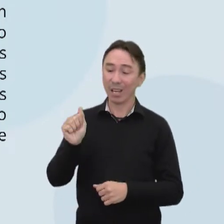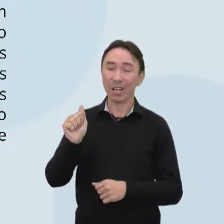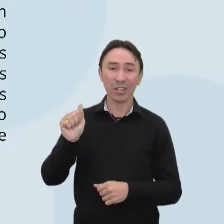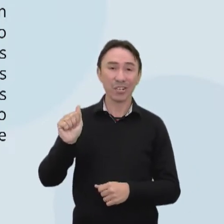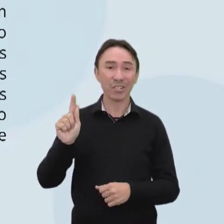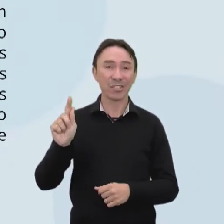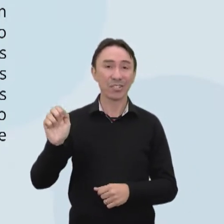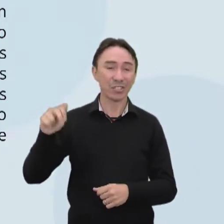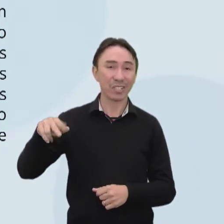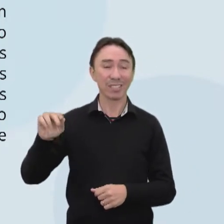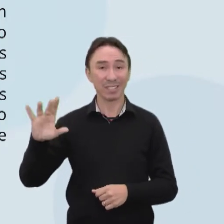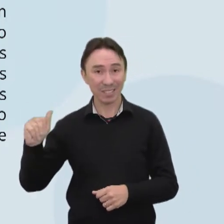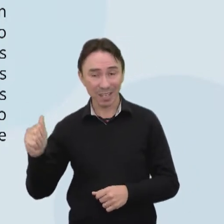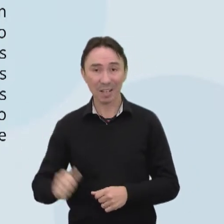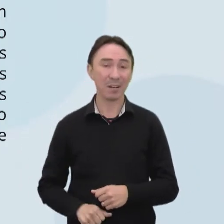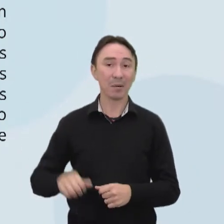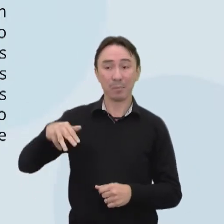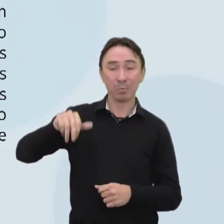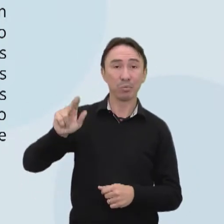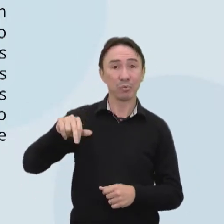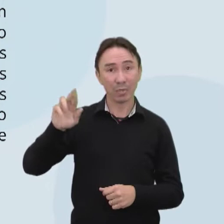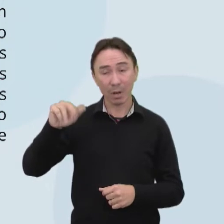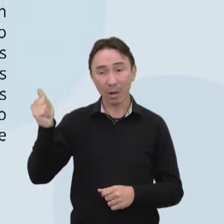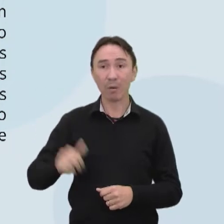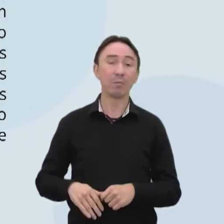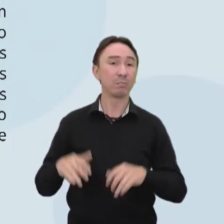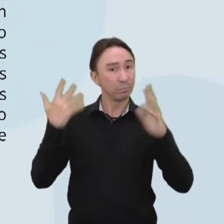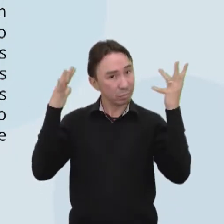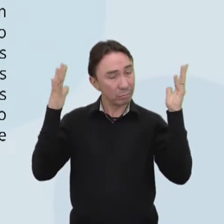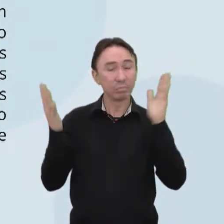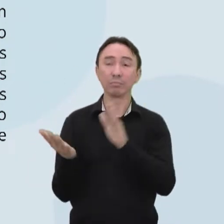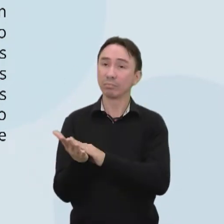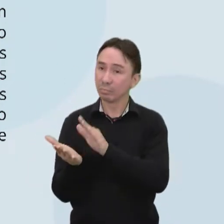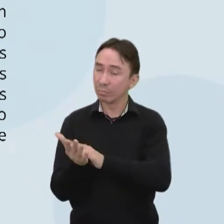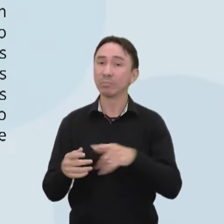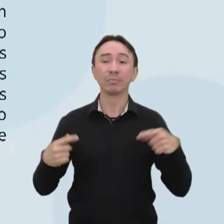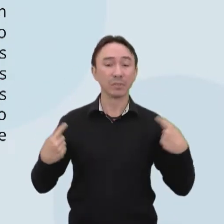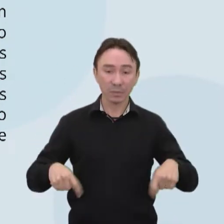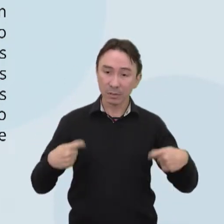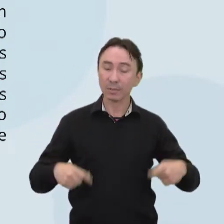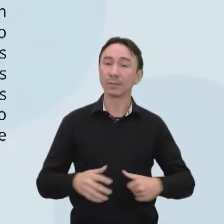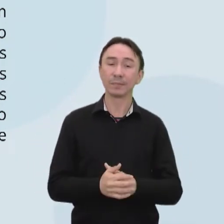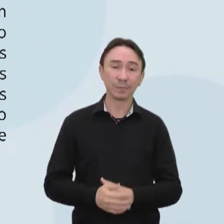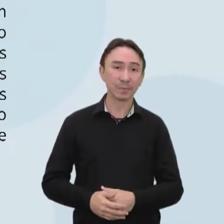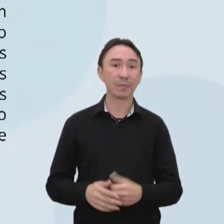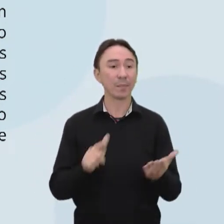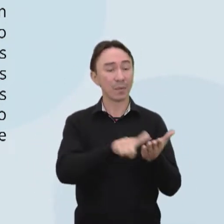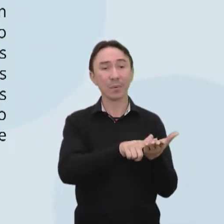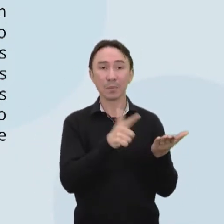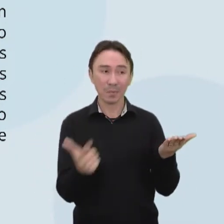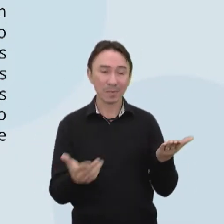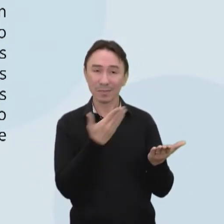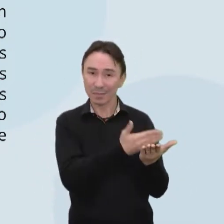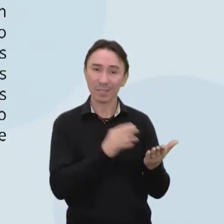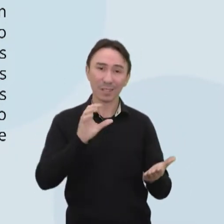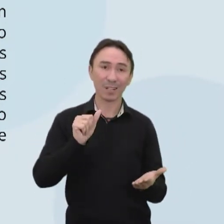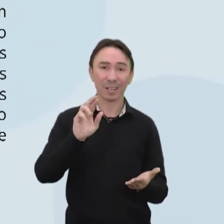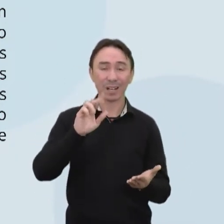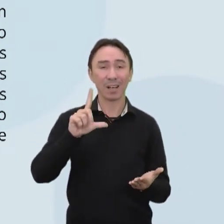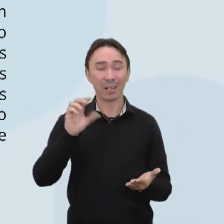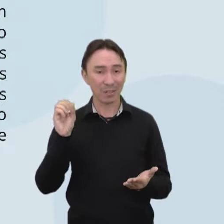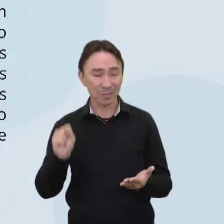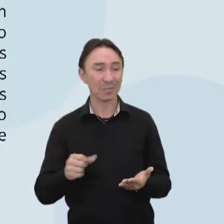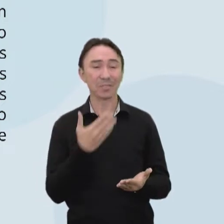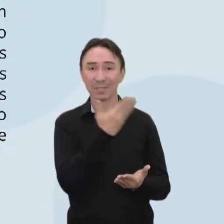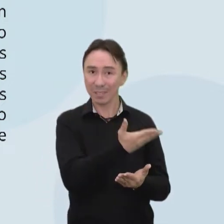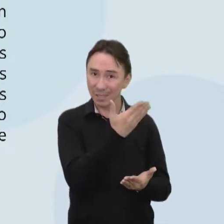muito prazer por todos que se interessam pelo jornalismo no Brasil. O jornalista e professor Carlos Eduardo Lins da Silva, colunista da Rádio